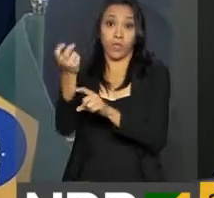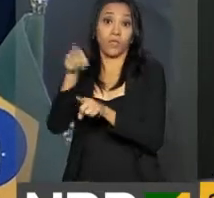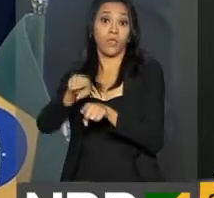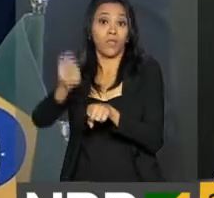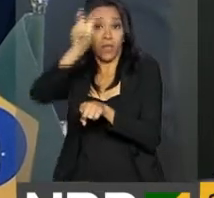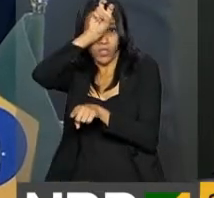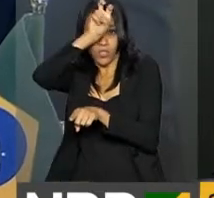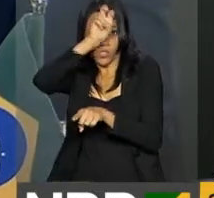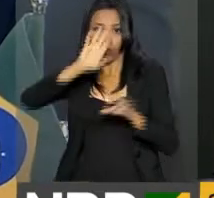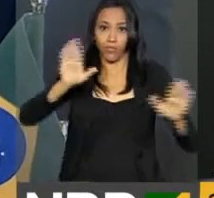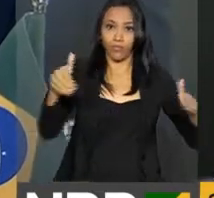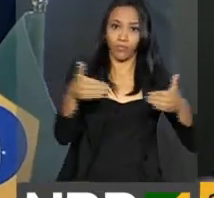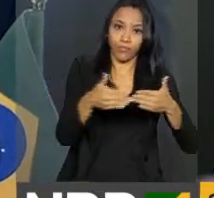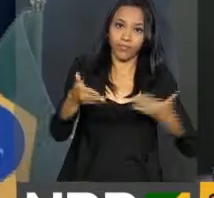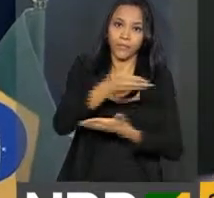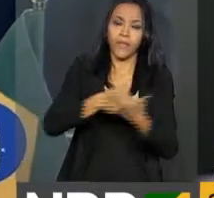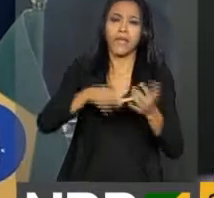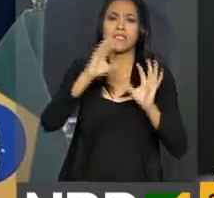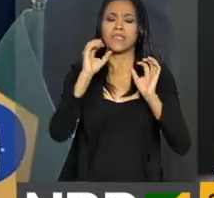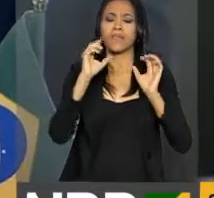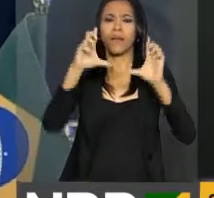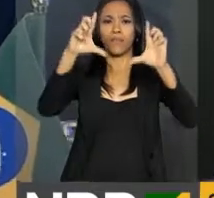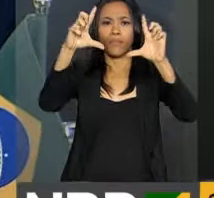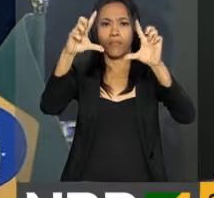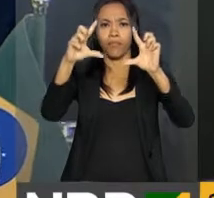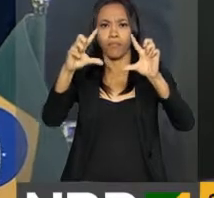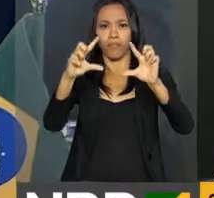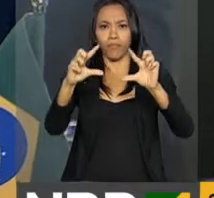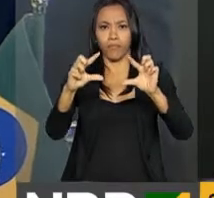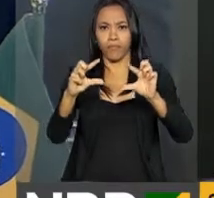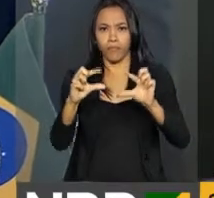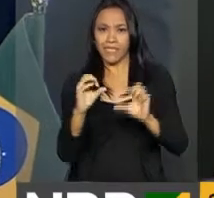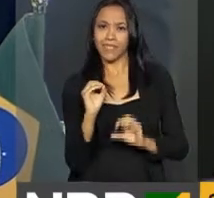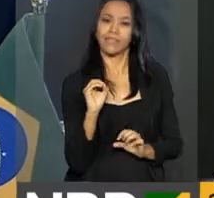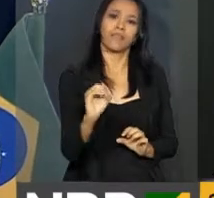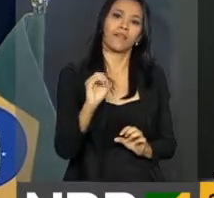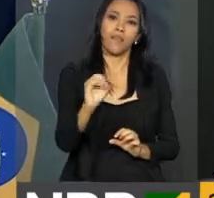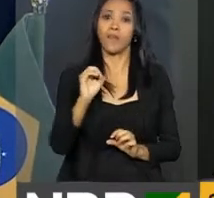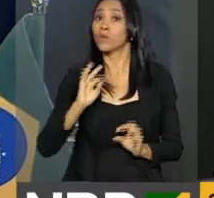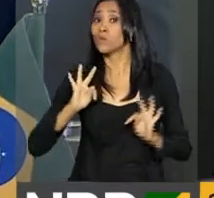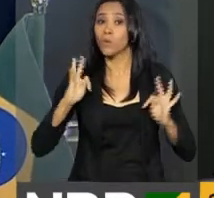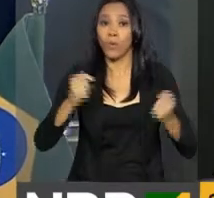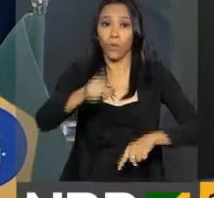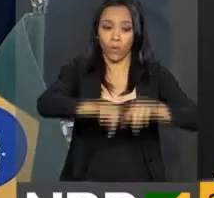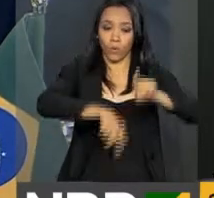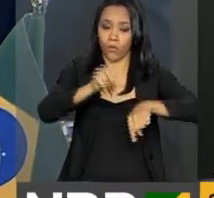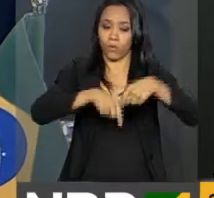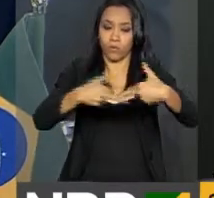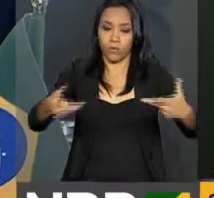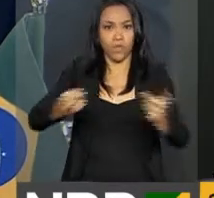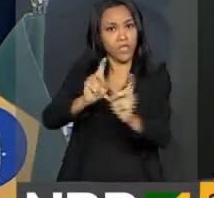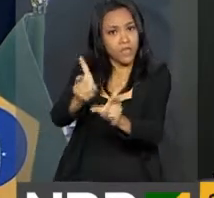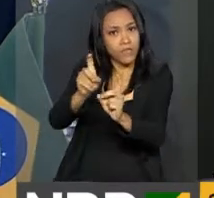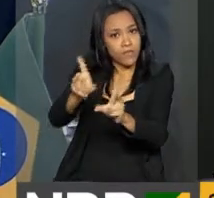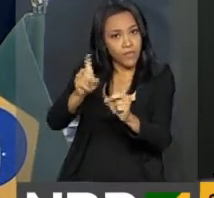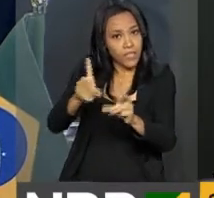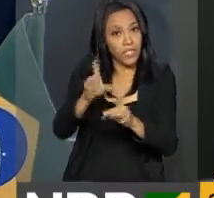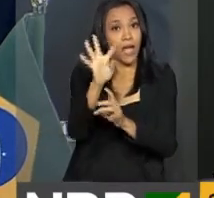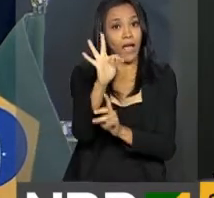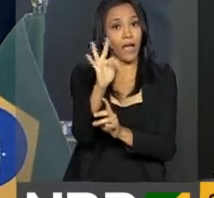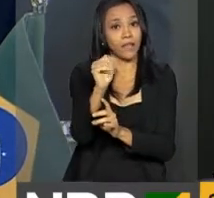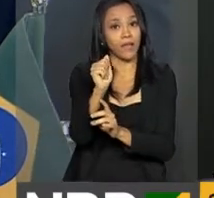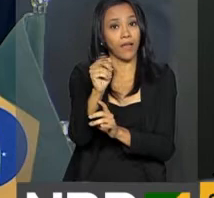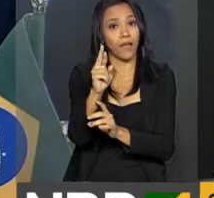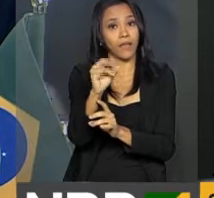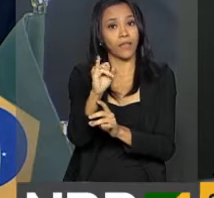chegarão a zero as tarifas de praticamente todos os produtos que comercializamos. No curso do